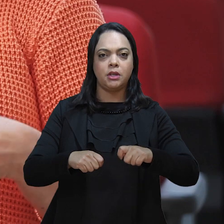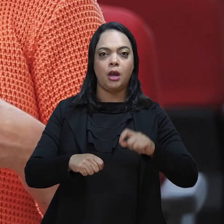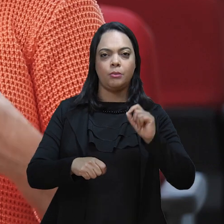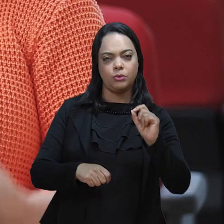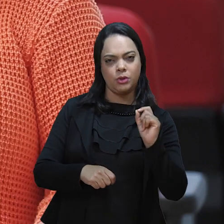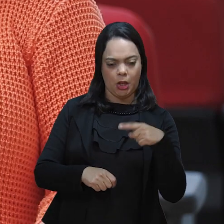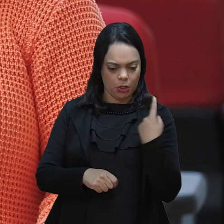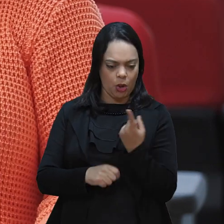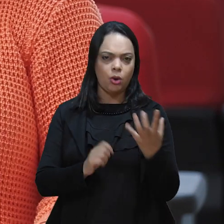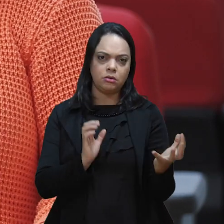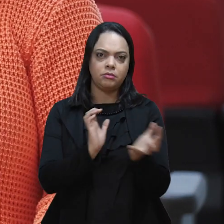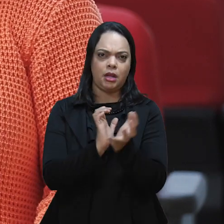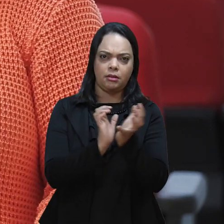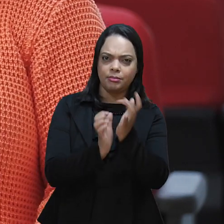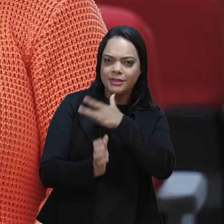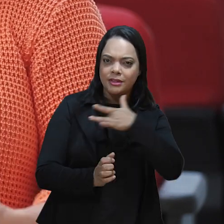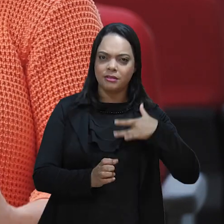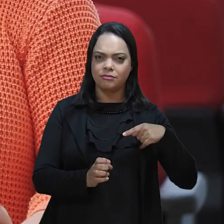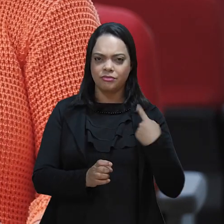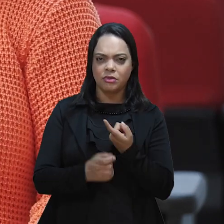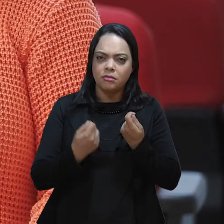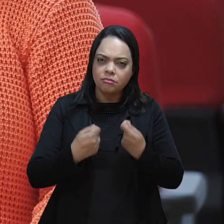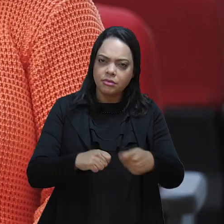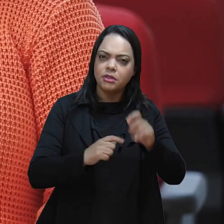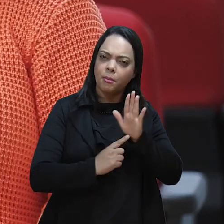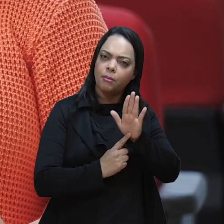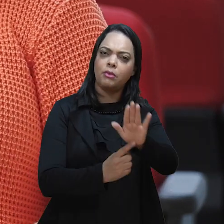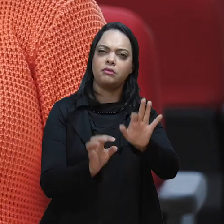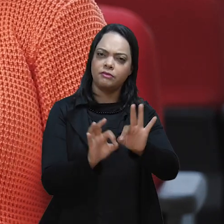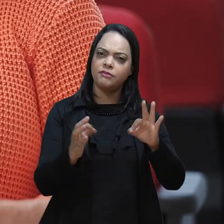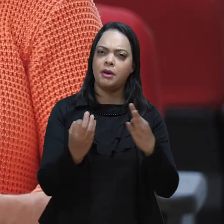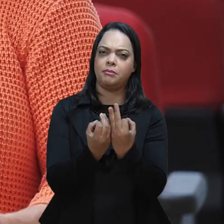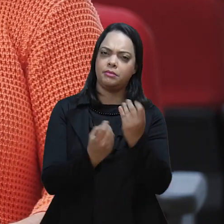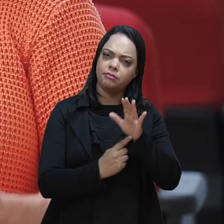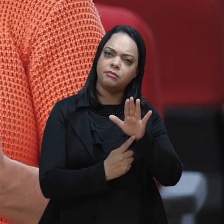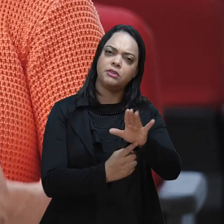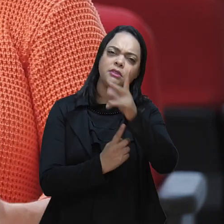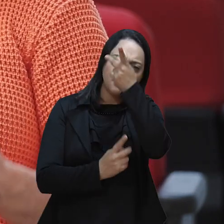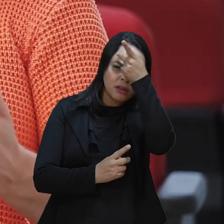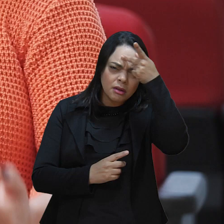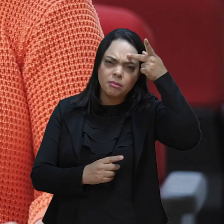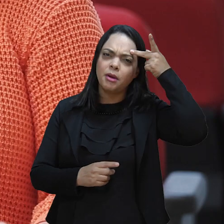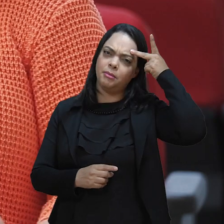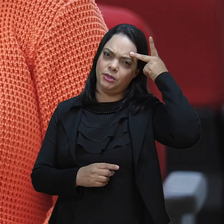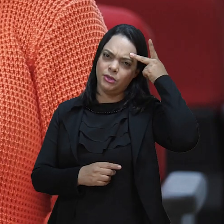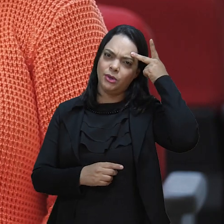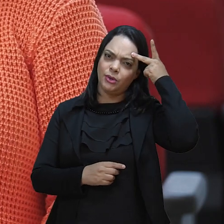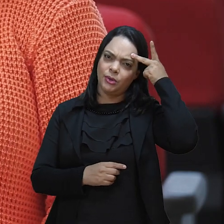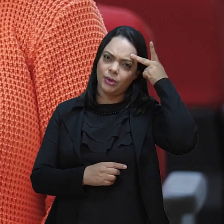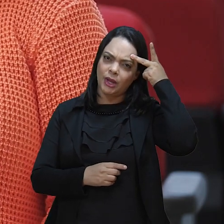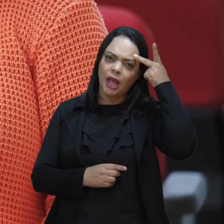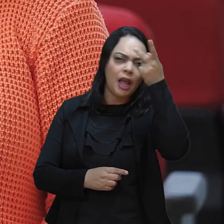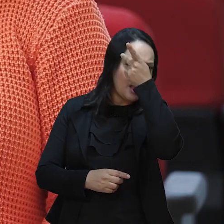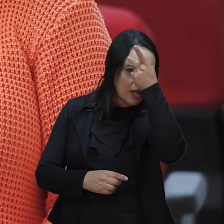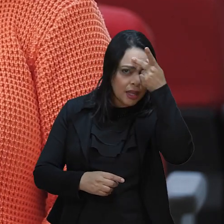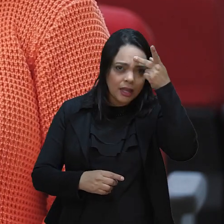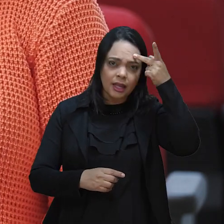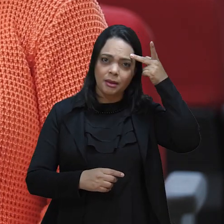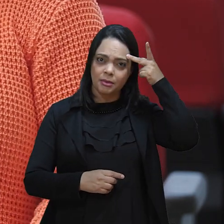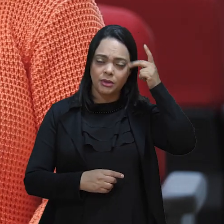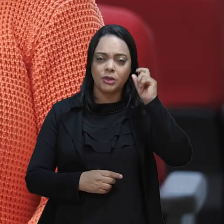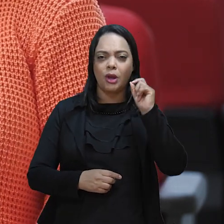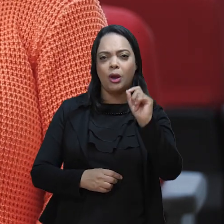saúde, mostrar para essa pessoa, para essa família, o quanto ela está ainda violentando esse